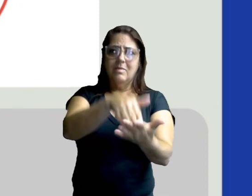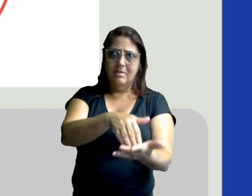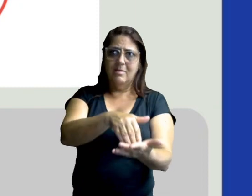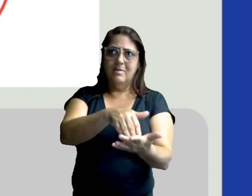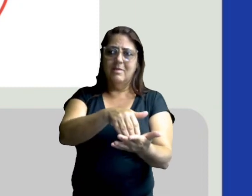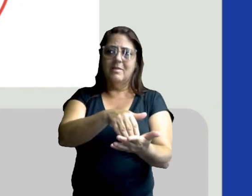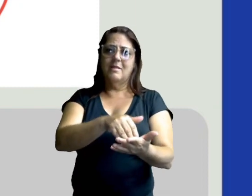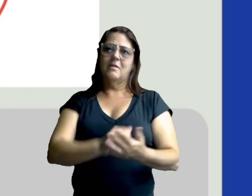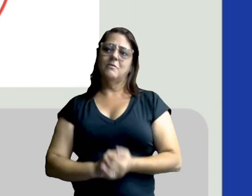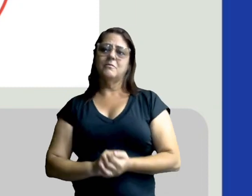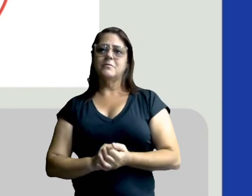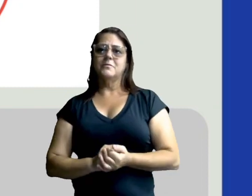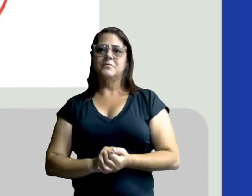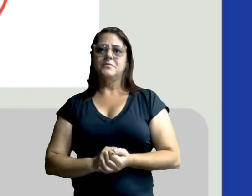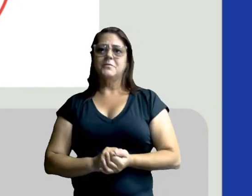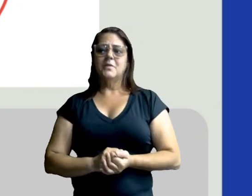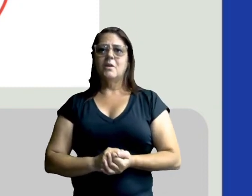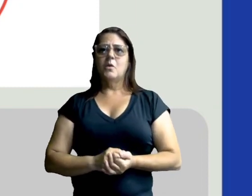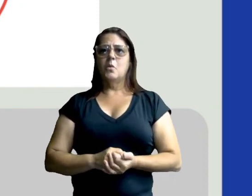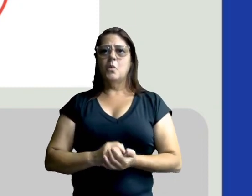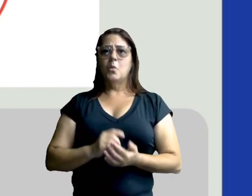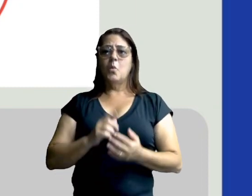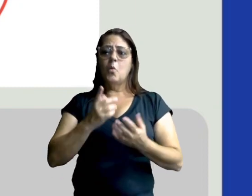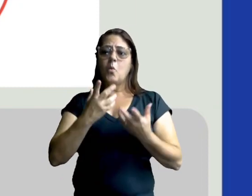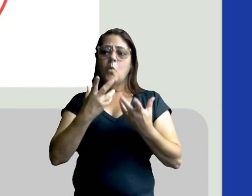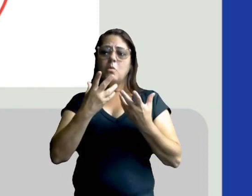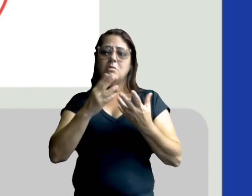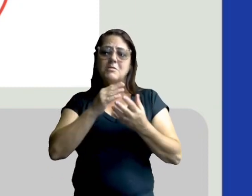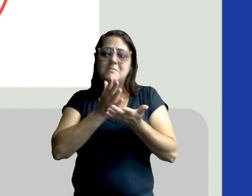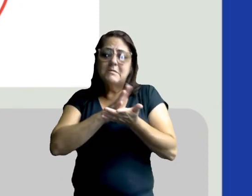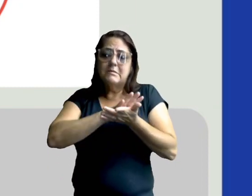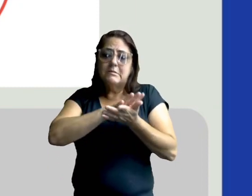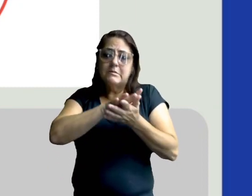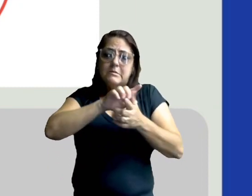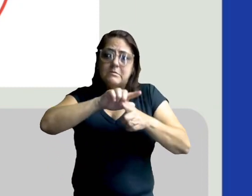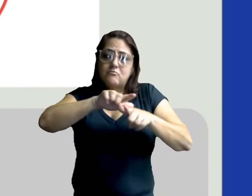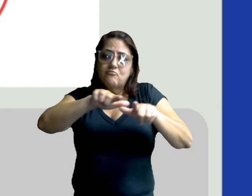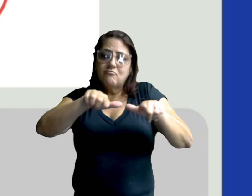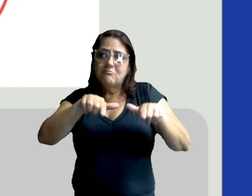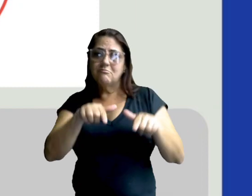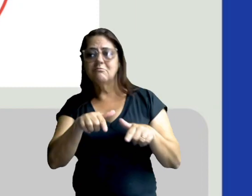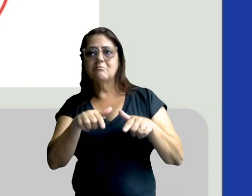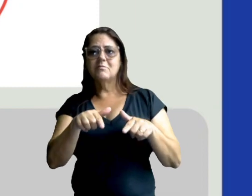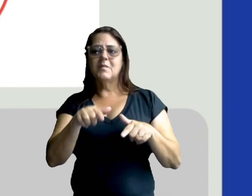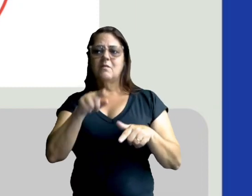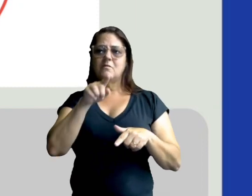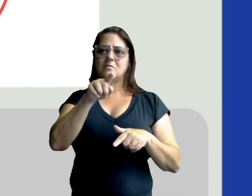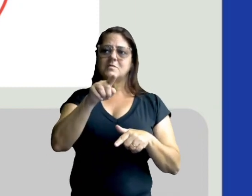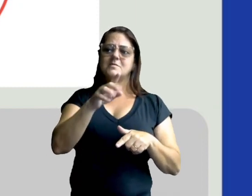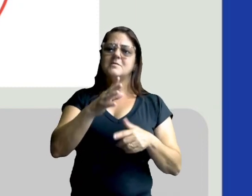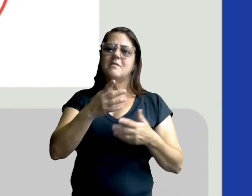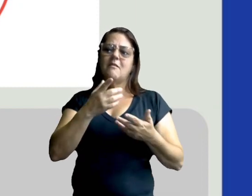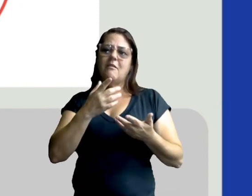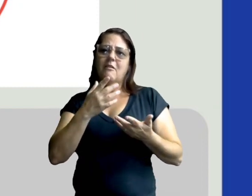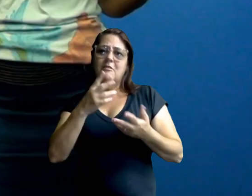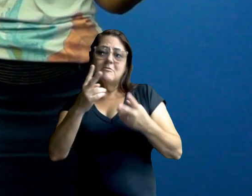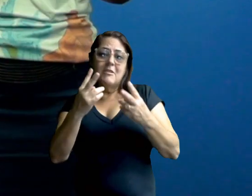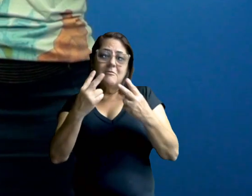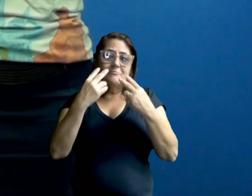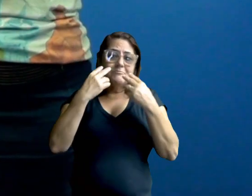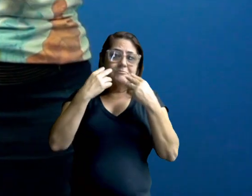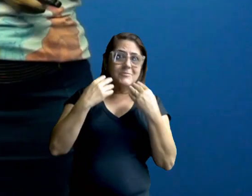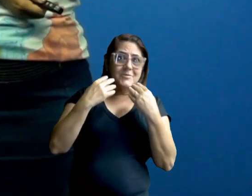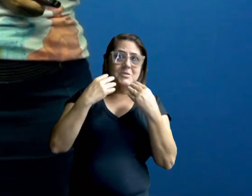o consumidor final, que são os decompositores. Isso mesmo. E se você que está aí